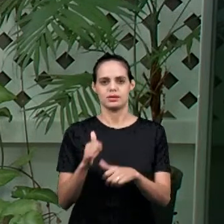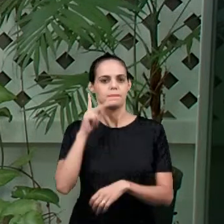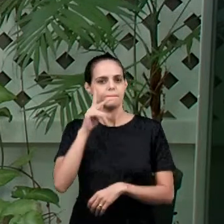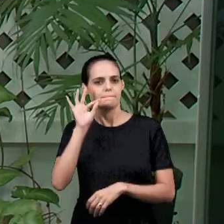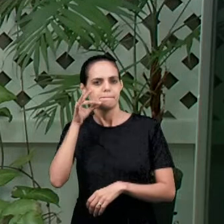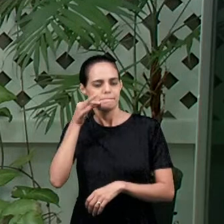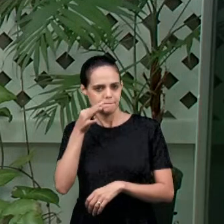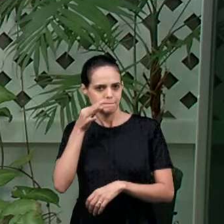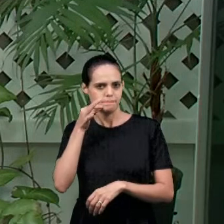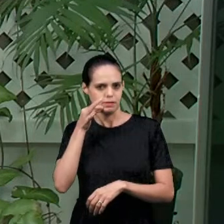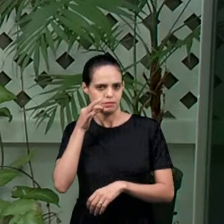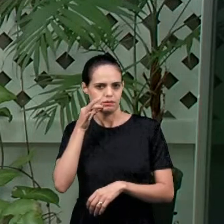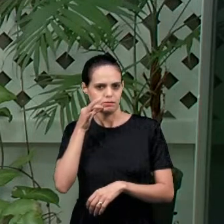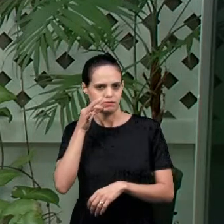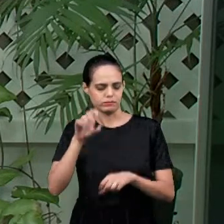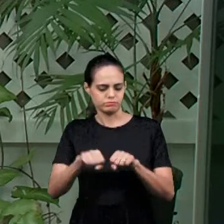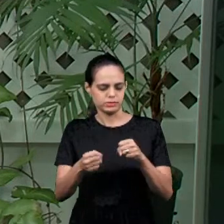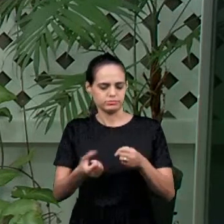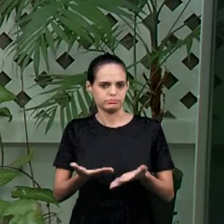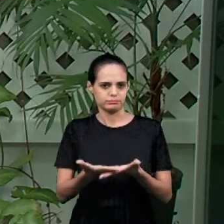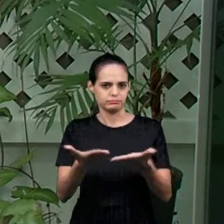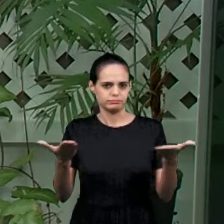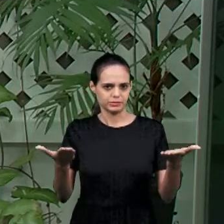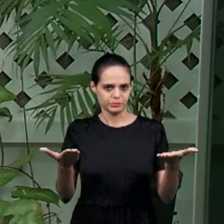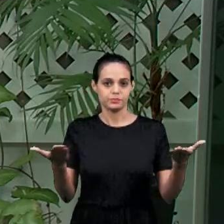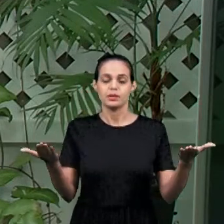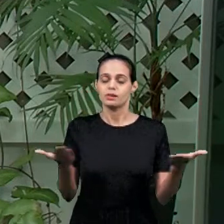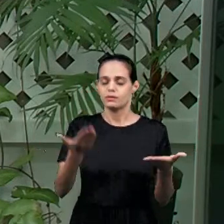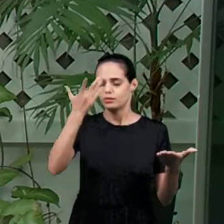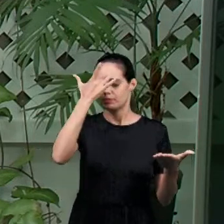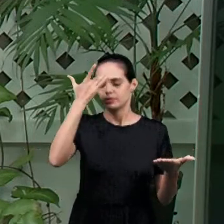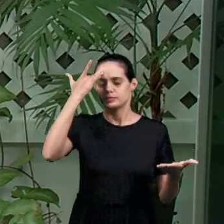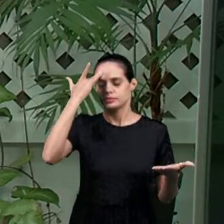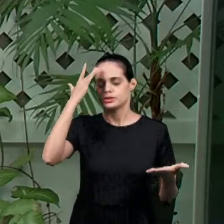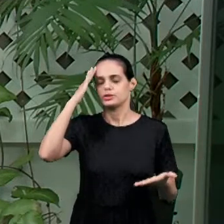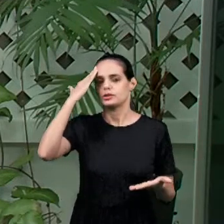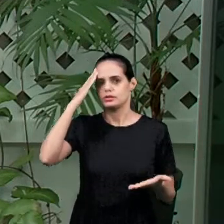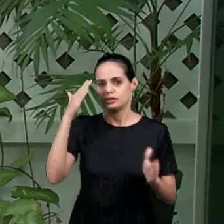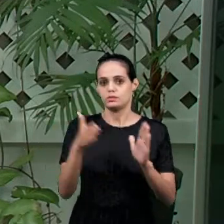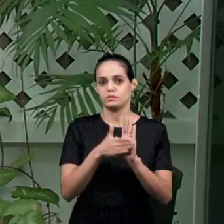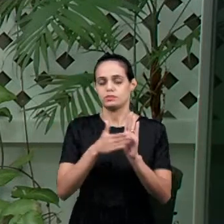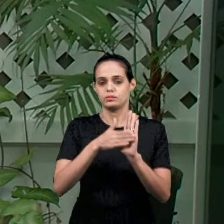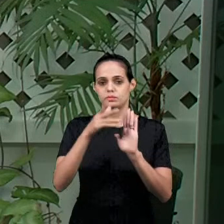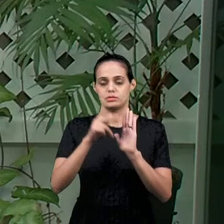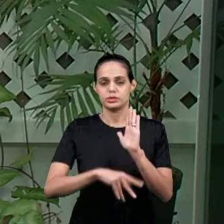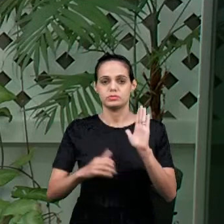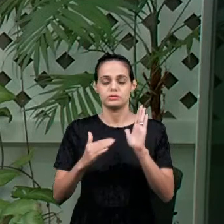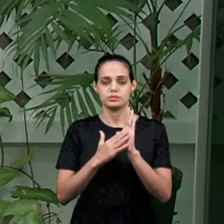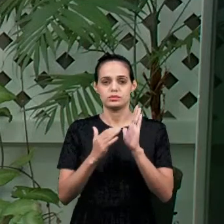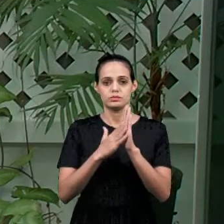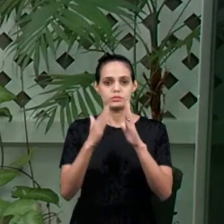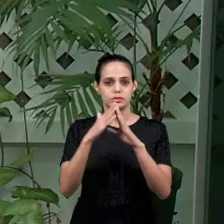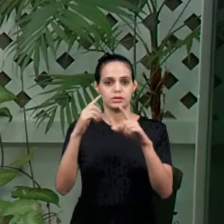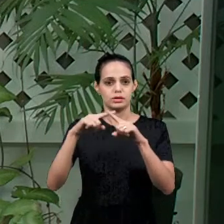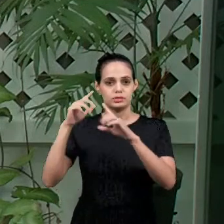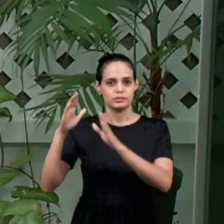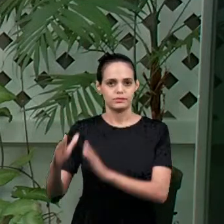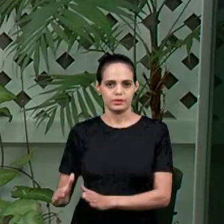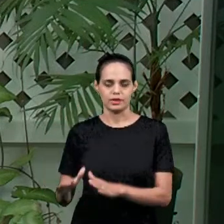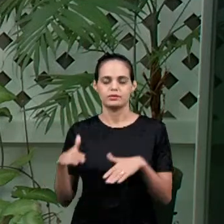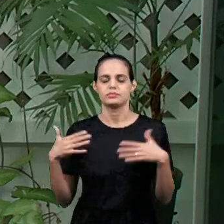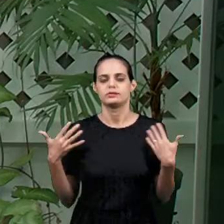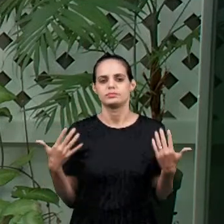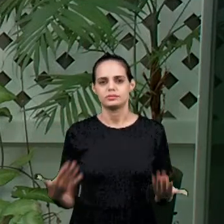que entenderam e entendem o projeto de louvor da igreja fiel. Assim,